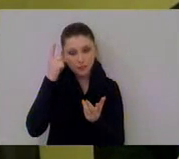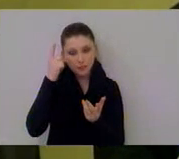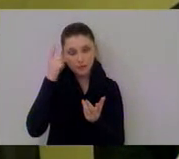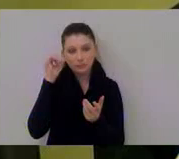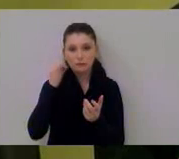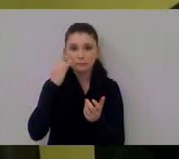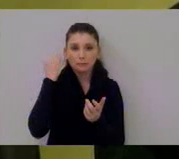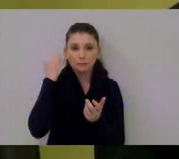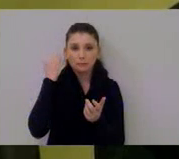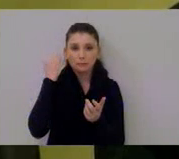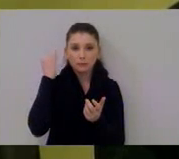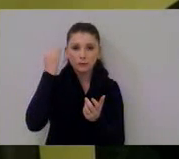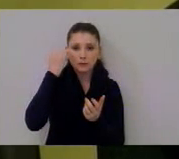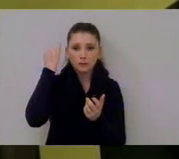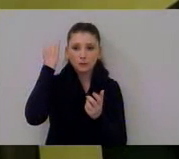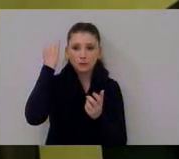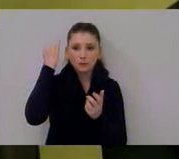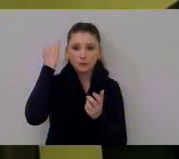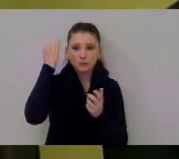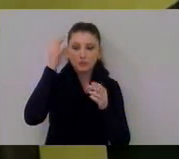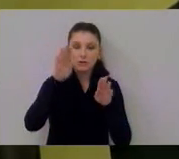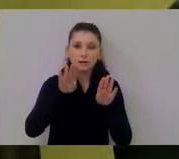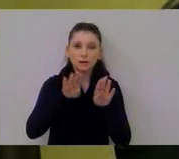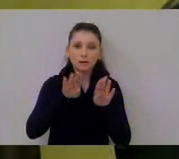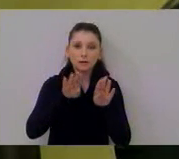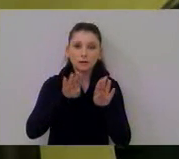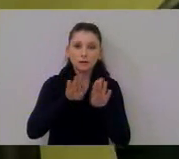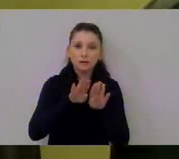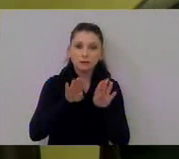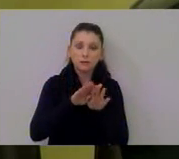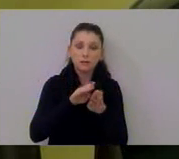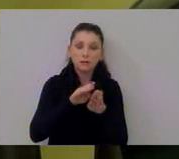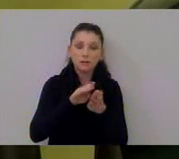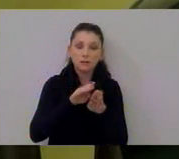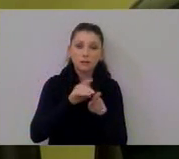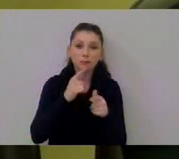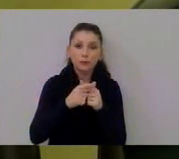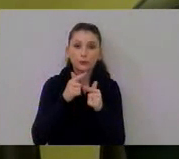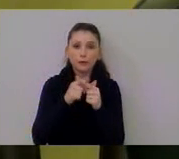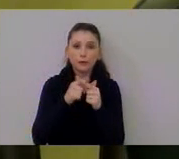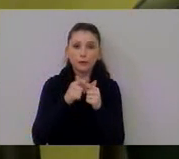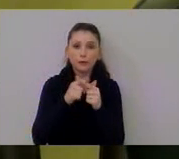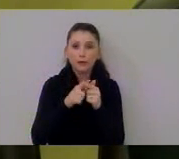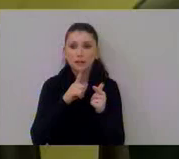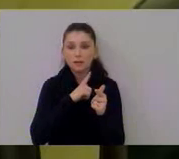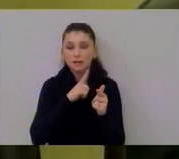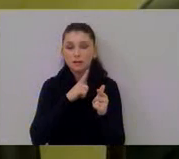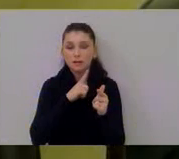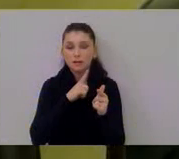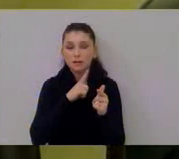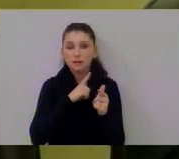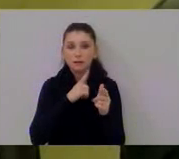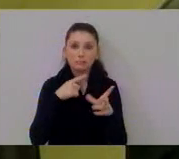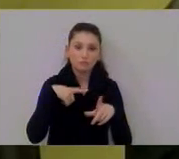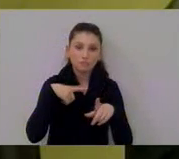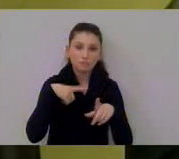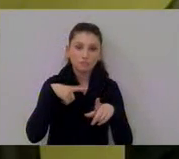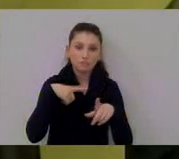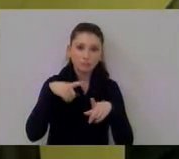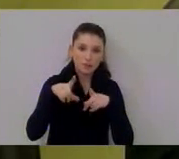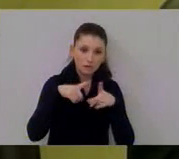tem um trabalho social ali no bairro há 7 anos, alguns vereadores